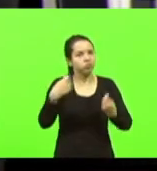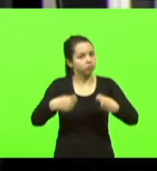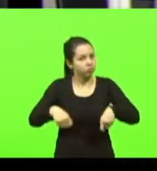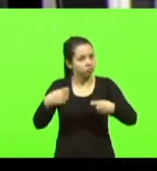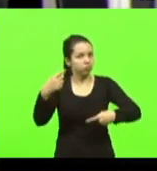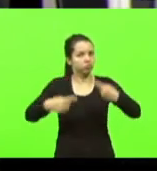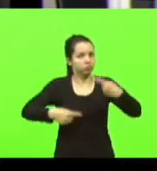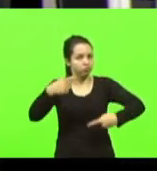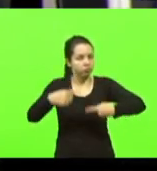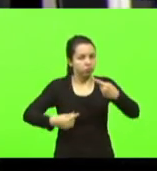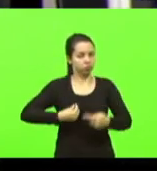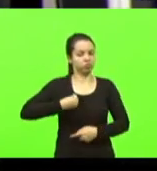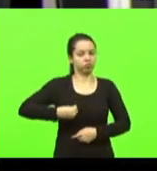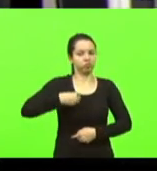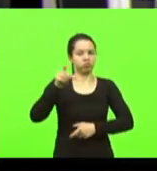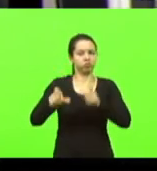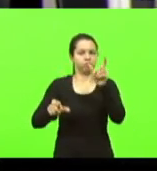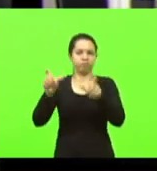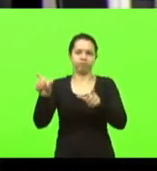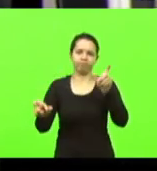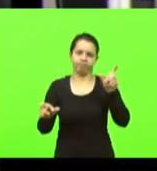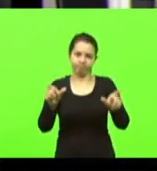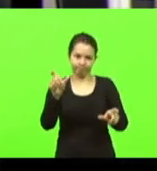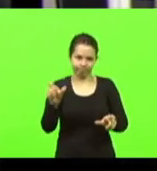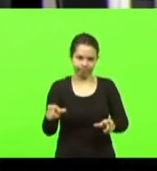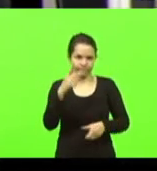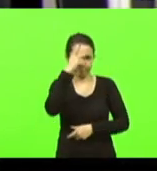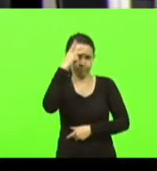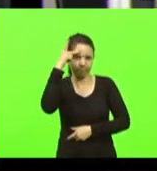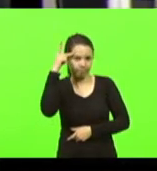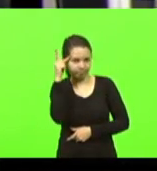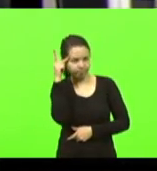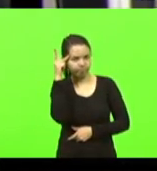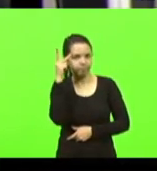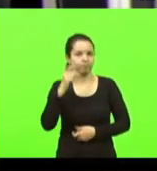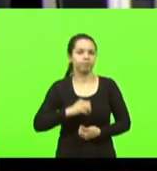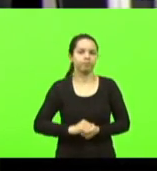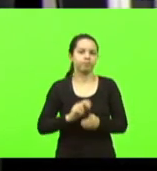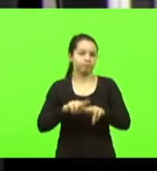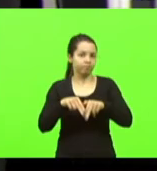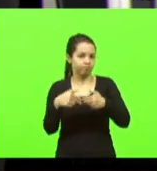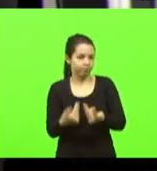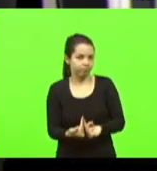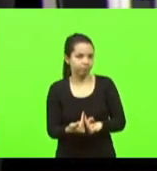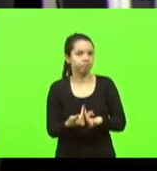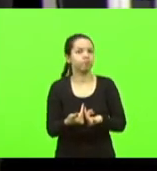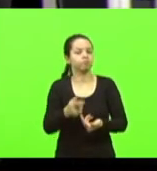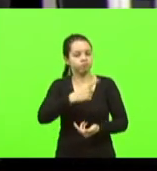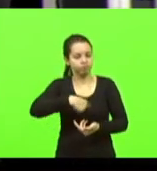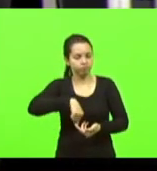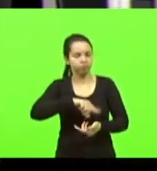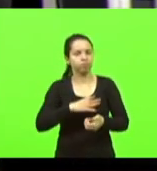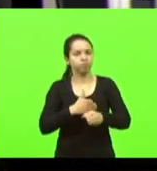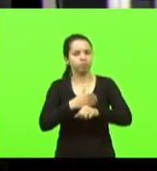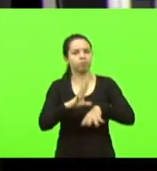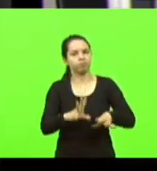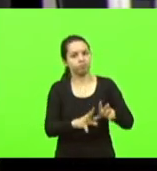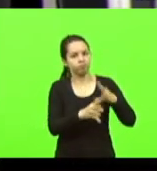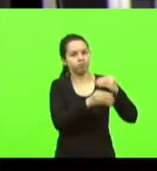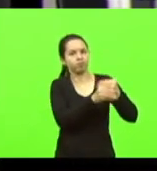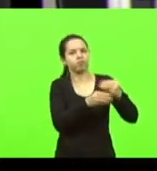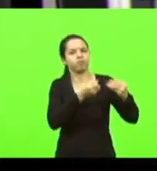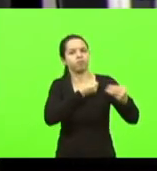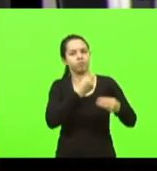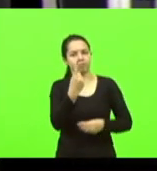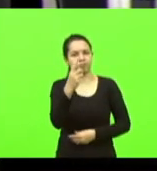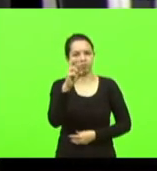de pessoas e por isso que nós entramos com uma emenda à emenda nº 15